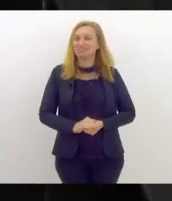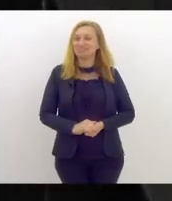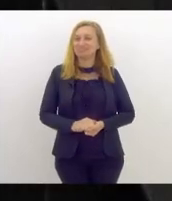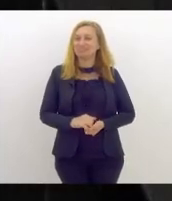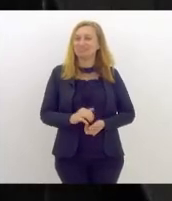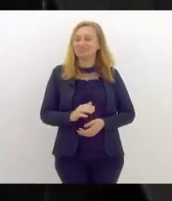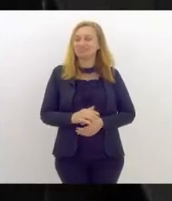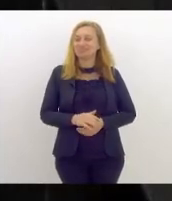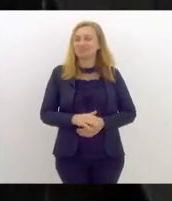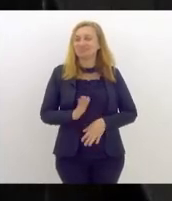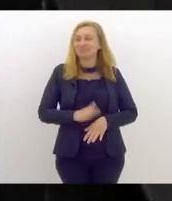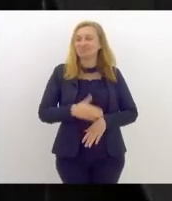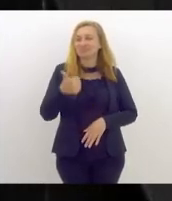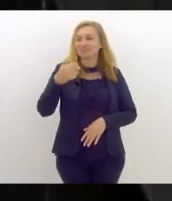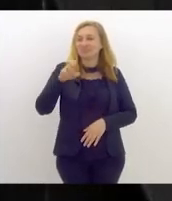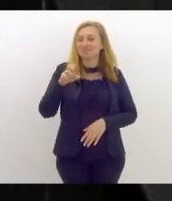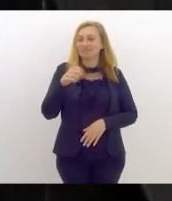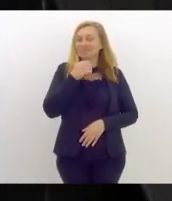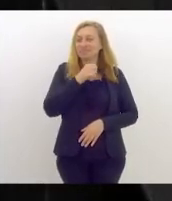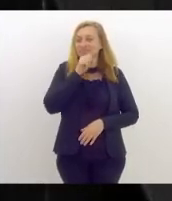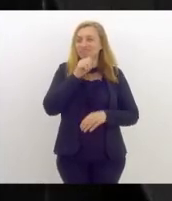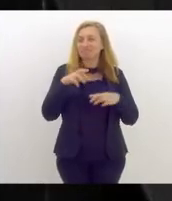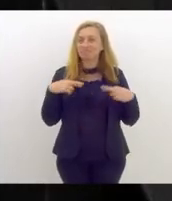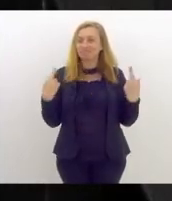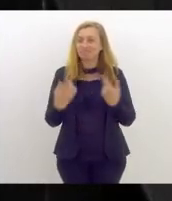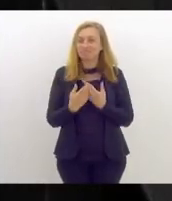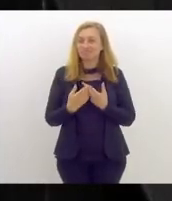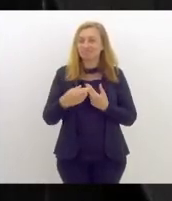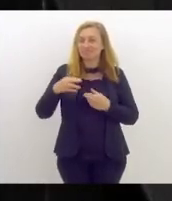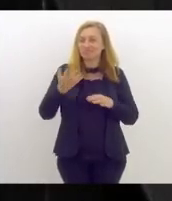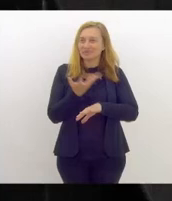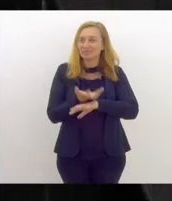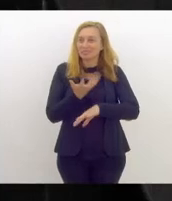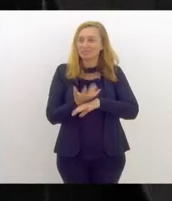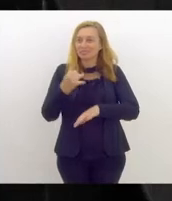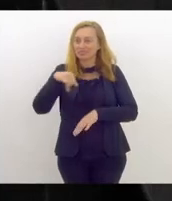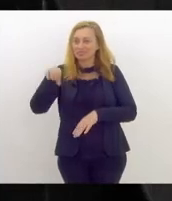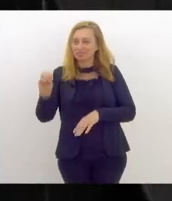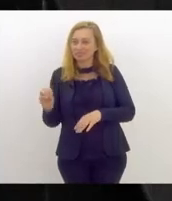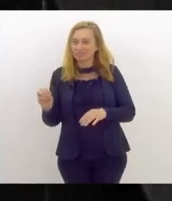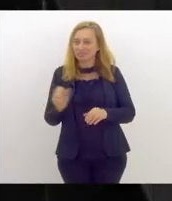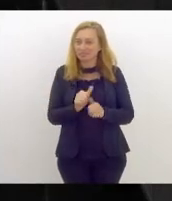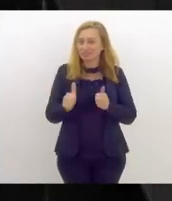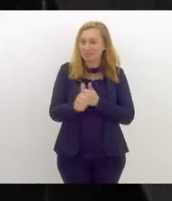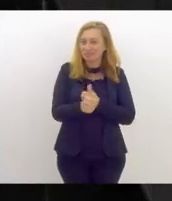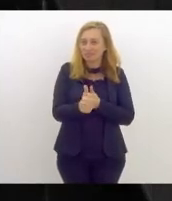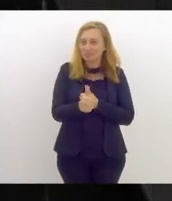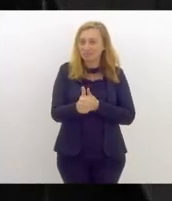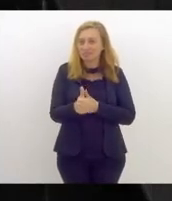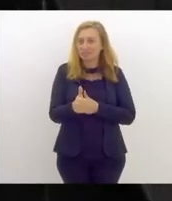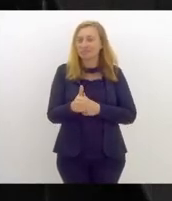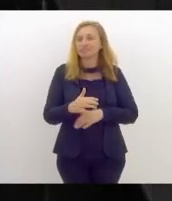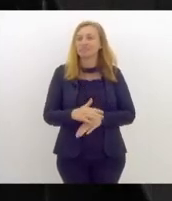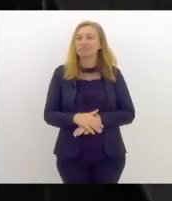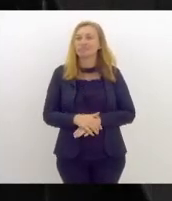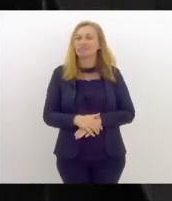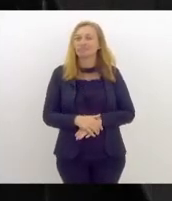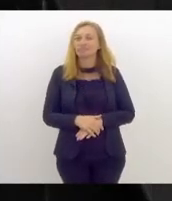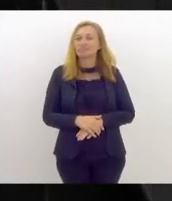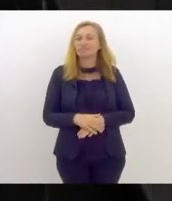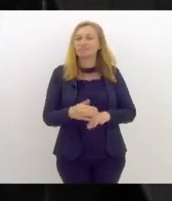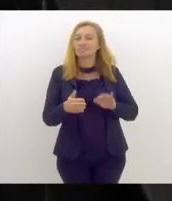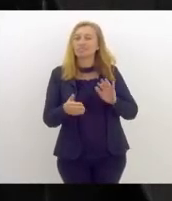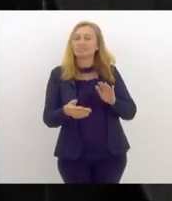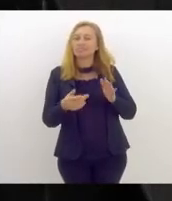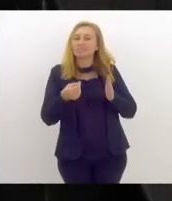de mais de 15 mães que se reuniram na praça de Maio em frente à casa rosada sede do governo argentino para protestar e